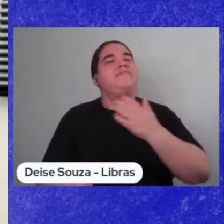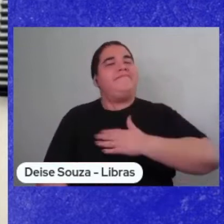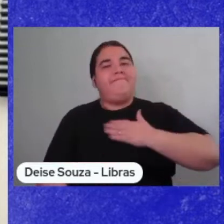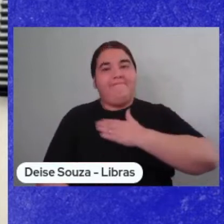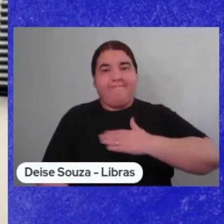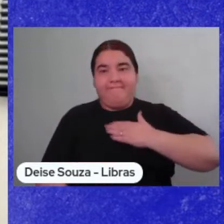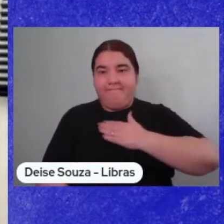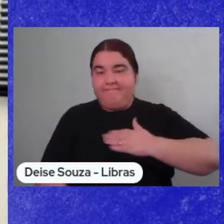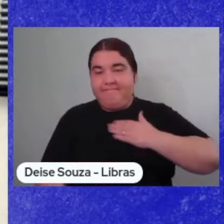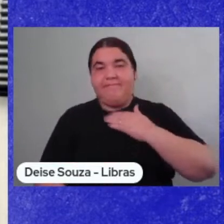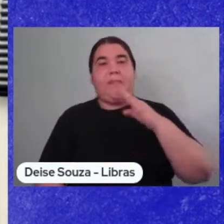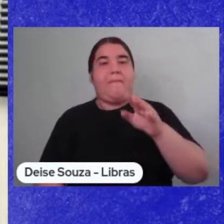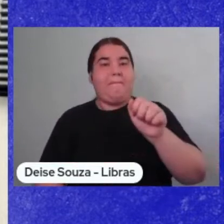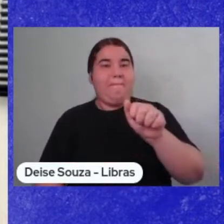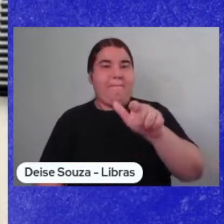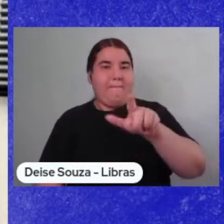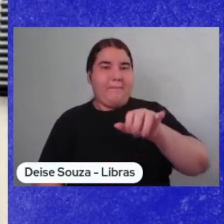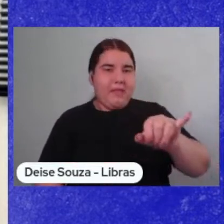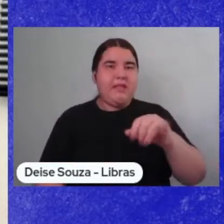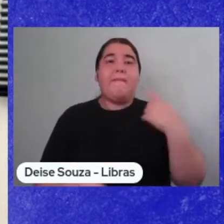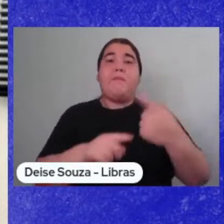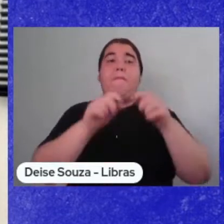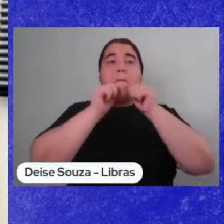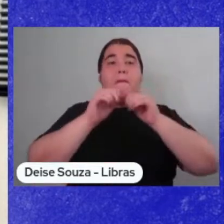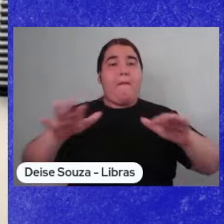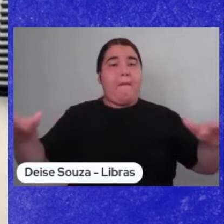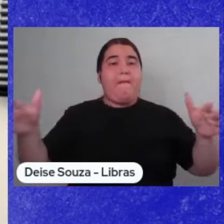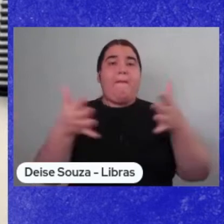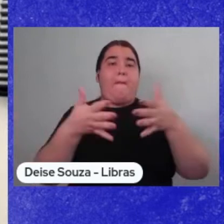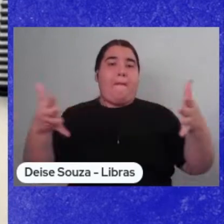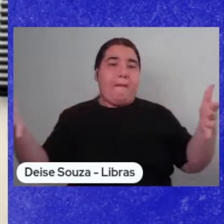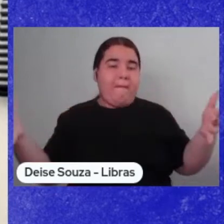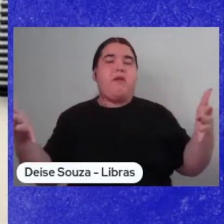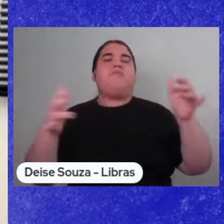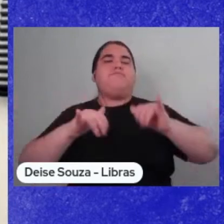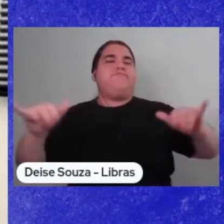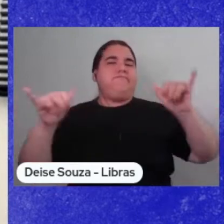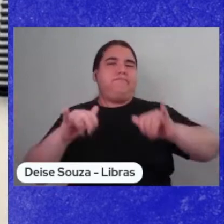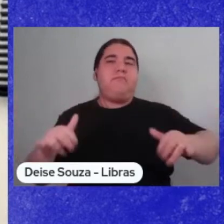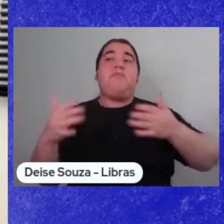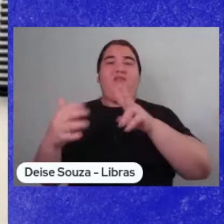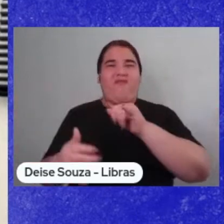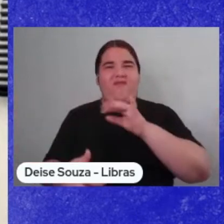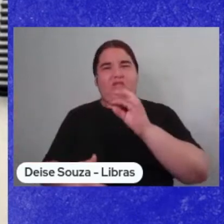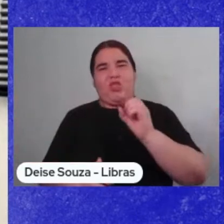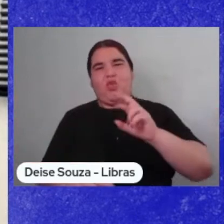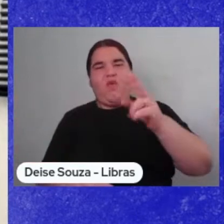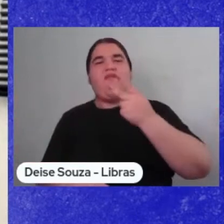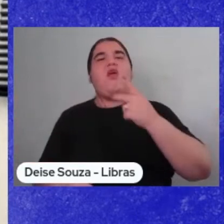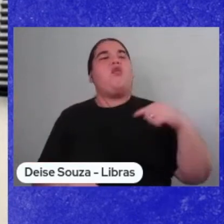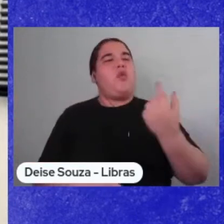assim, o filme, ele expandiu muito mais, né? Como o Vitor falou, a gente participou de festivais importantes nacionais, como o Festival de